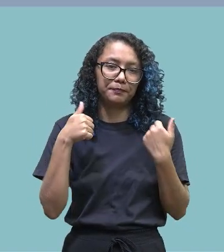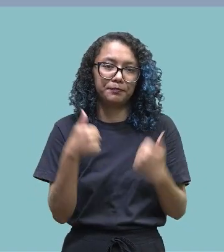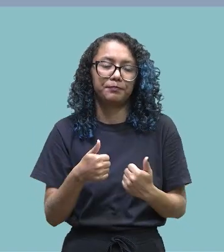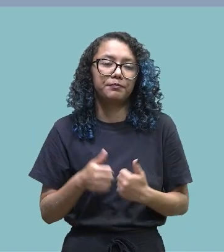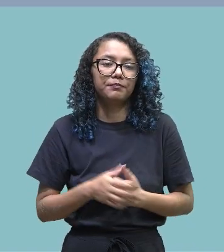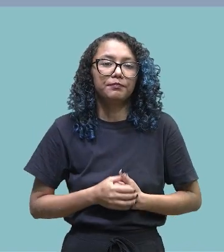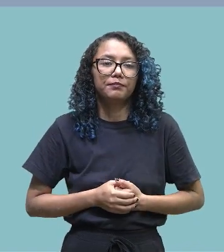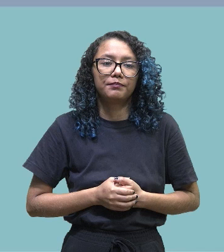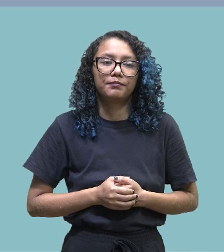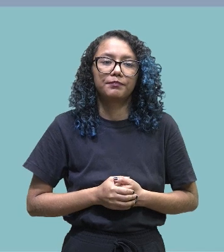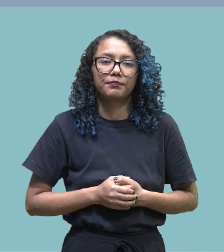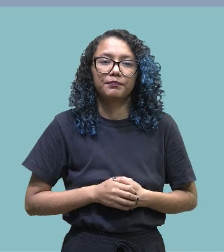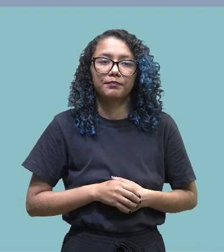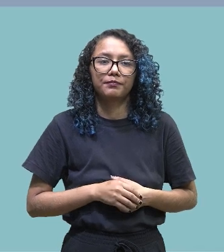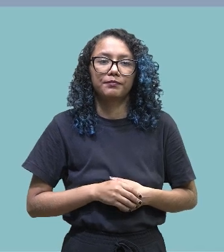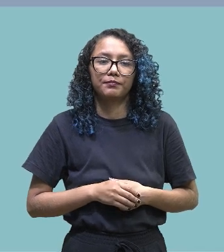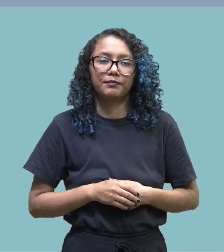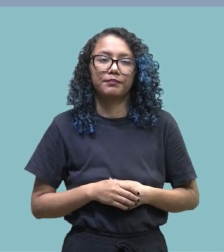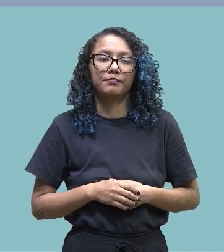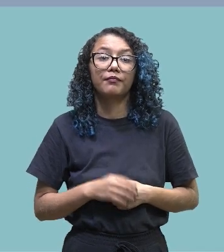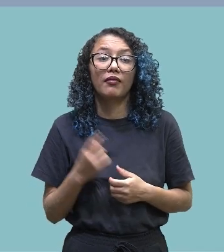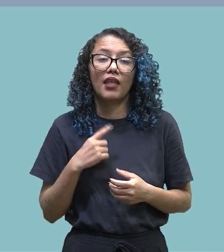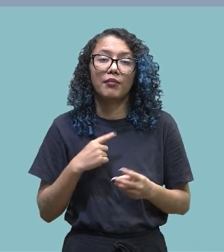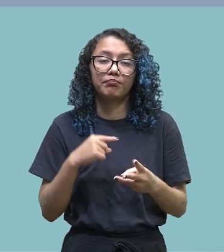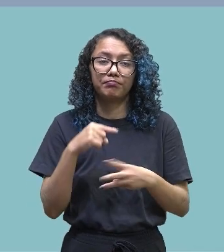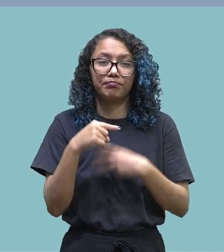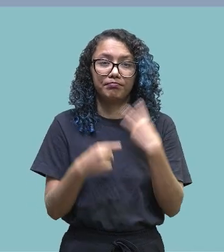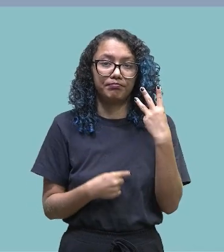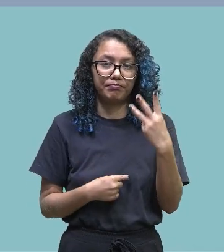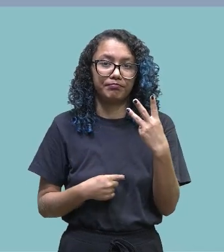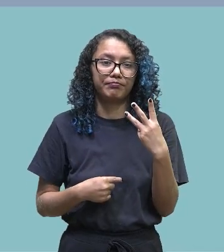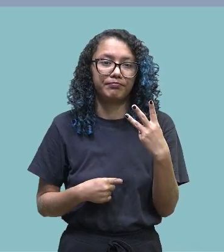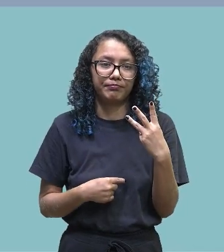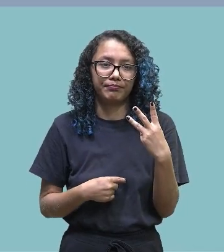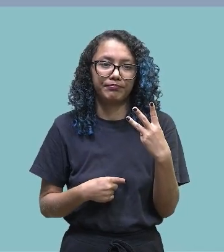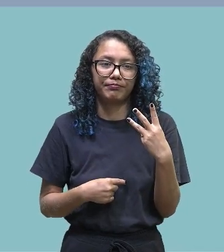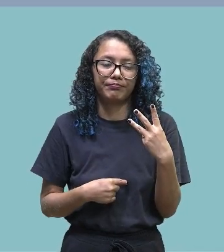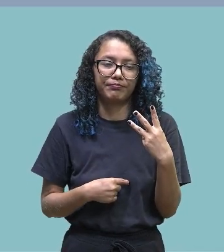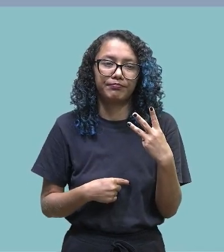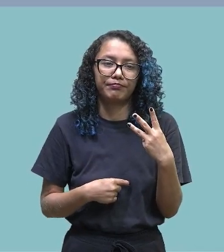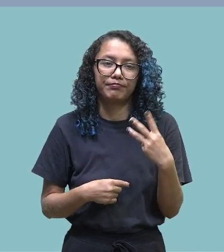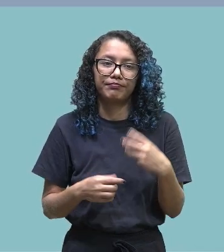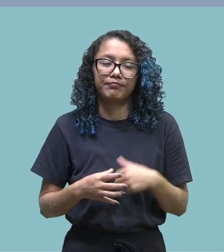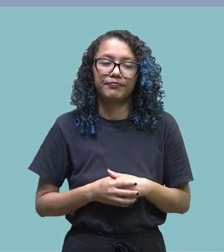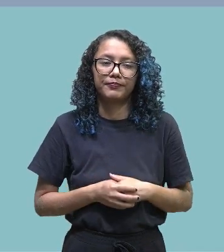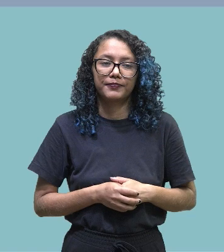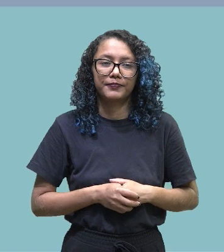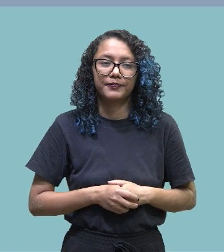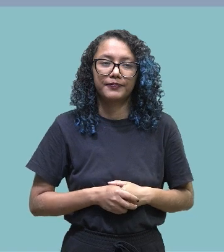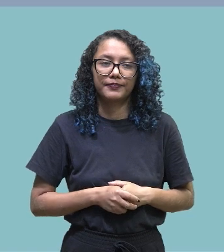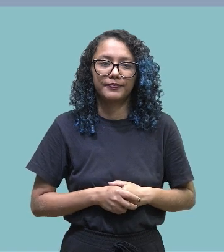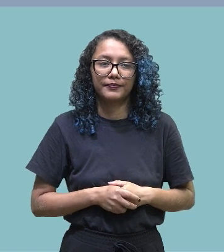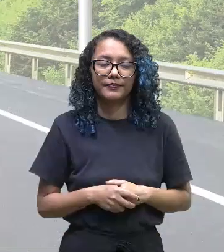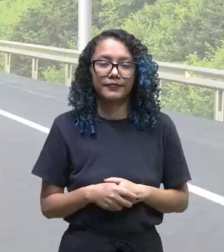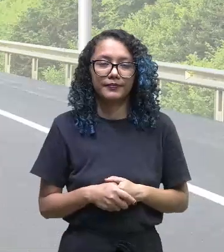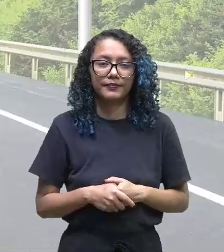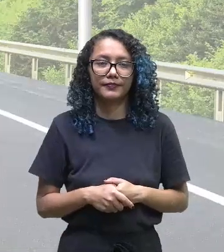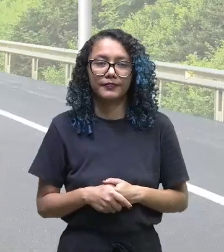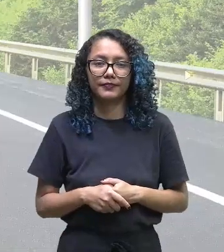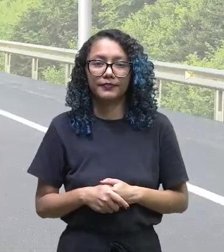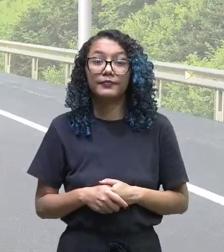ater a essa divisão, né? Esses três lugares, essas três formas. E começando com